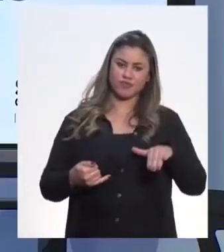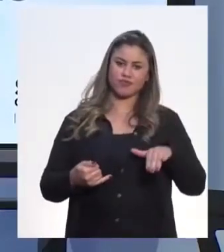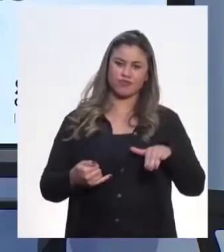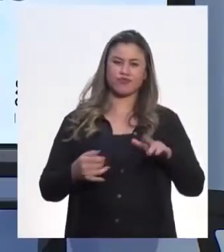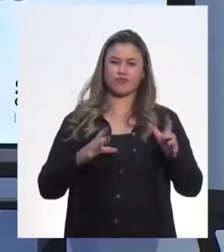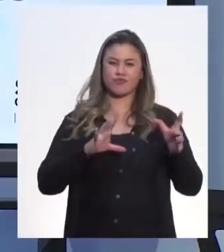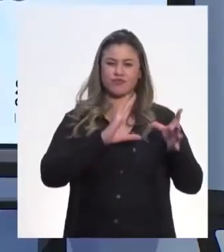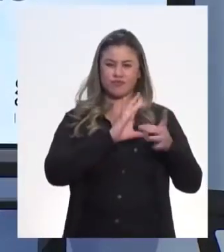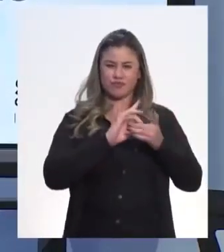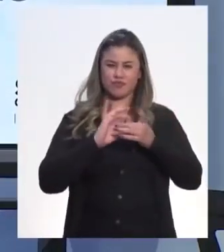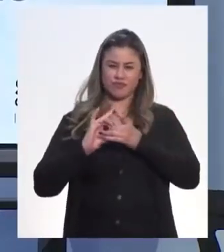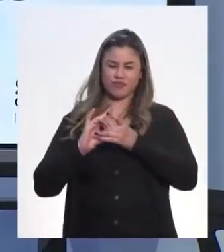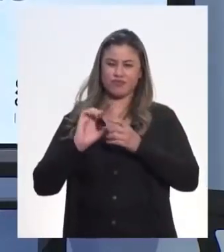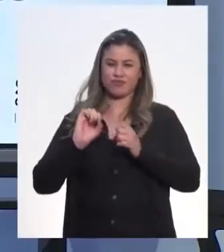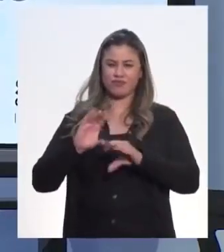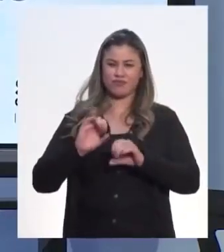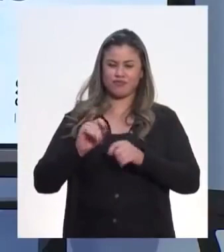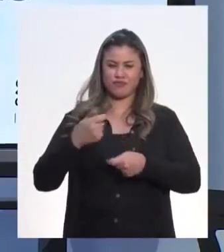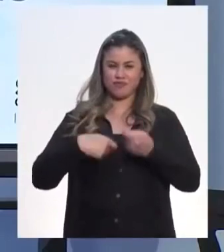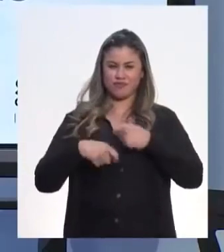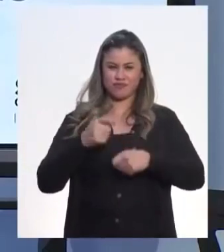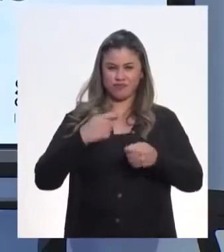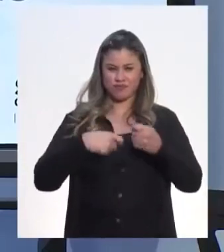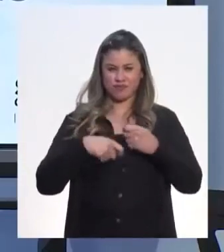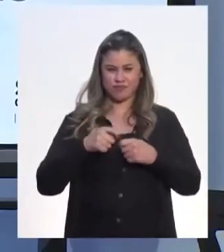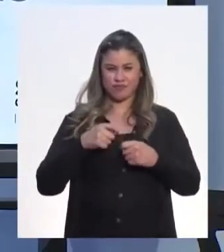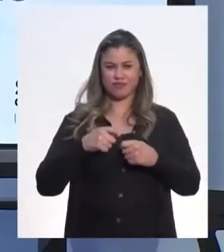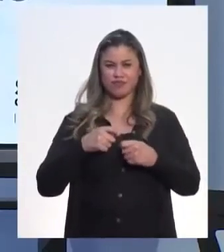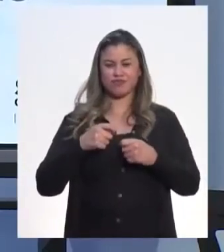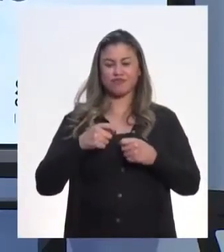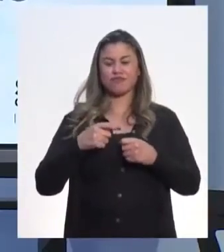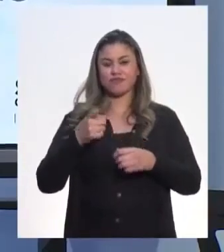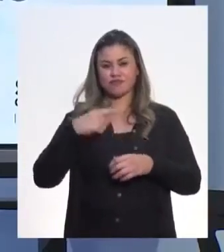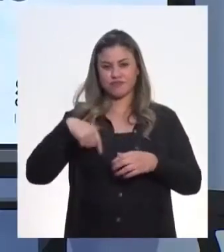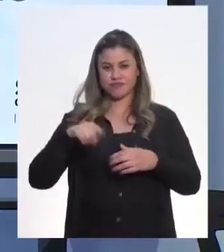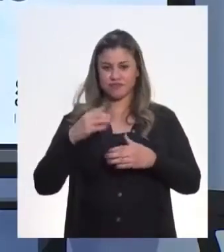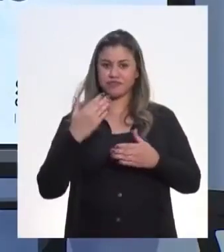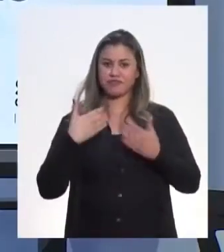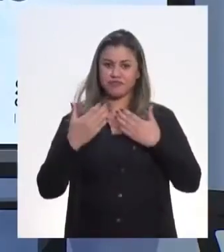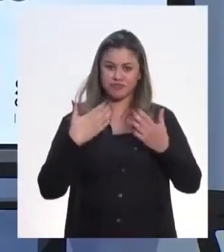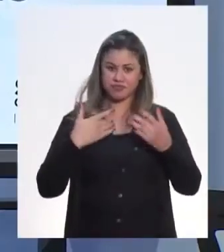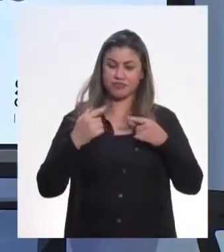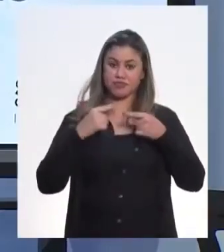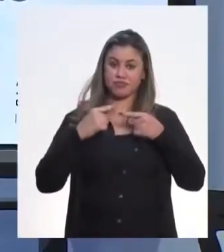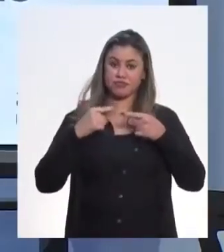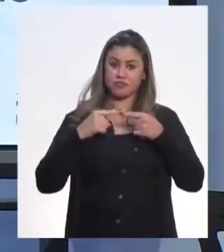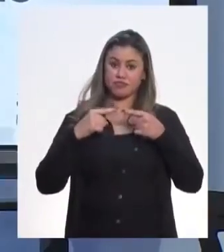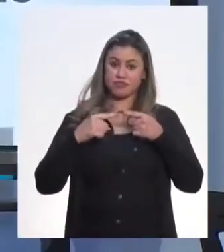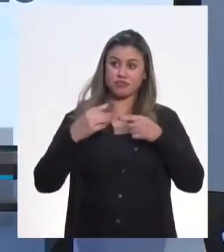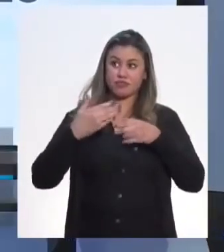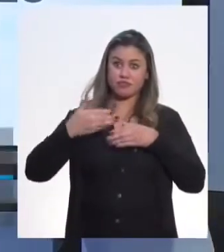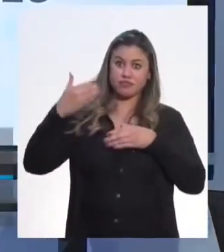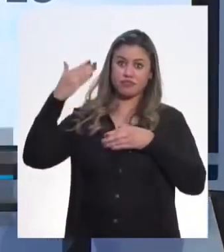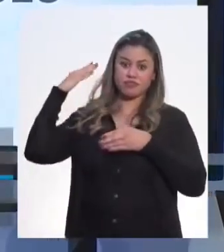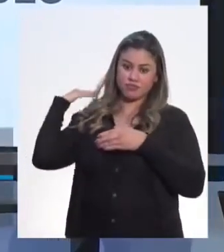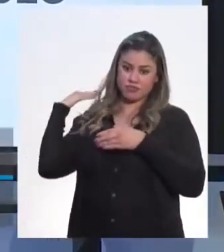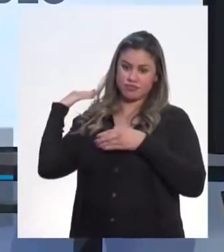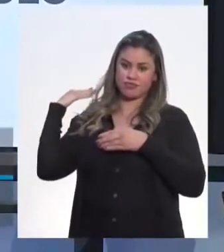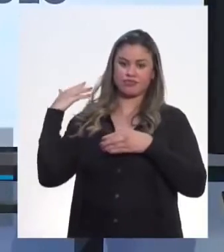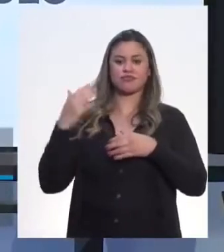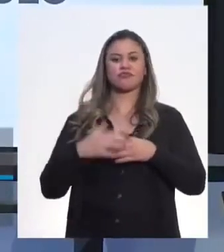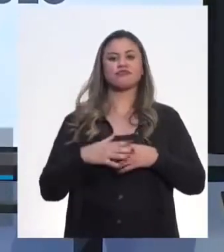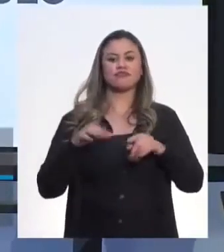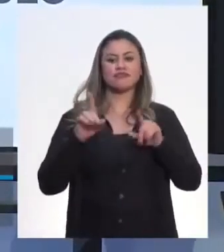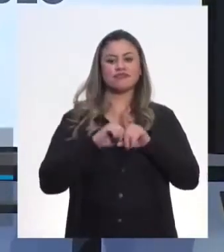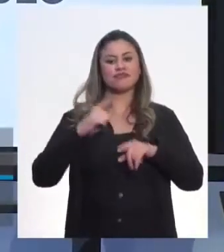aquele contexto da educação financeira que nós estamos conversando desde a semana passada mas por exemplo na aula de